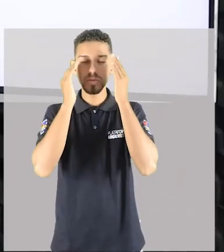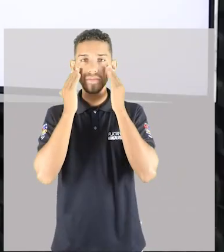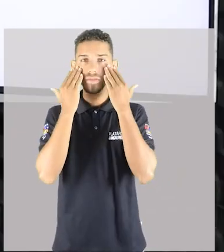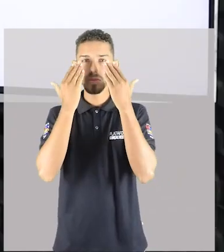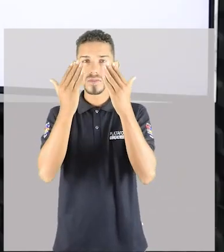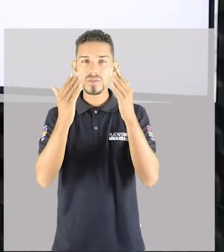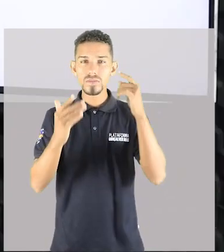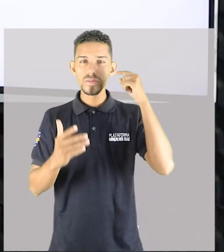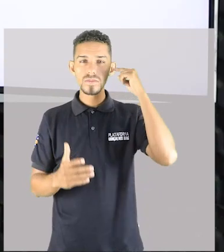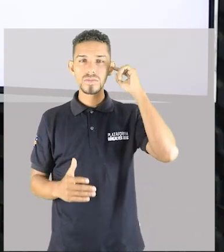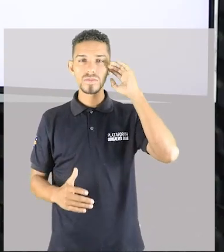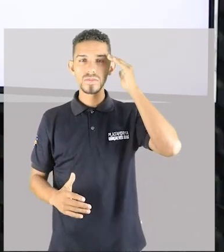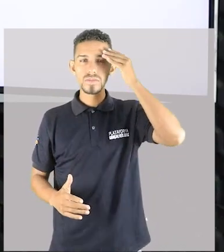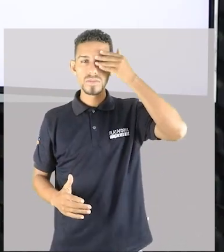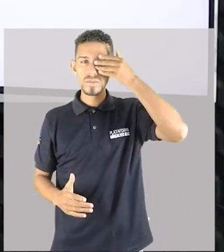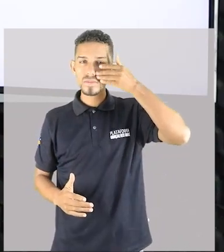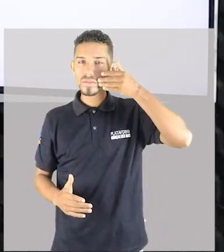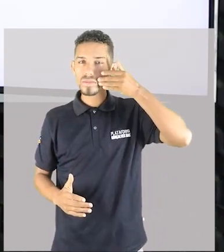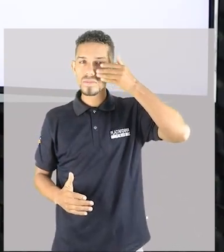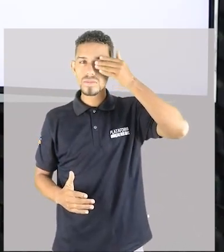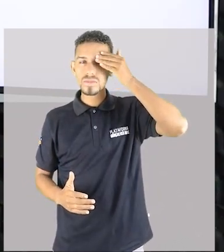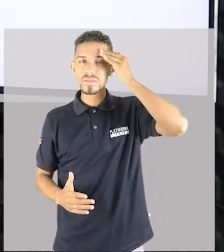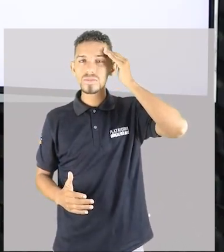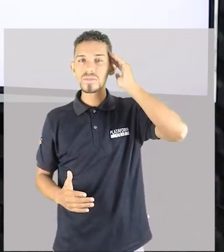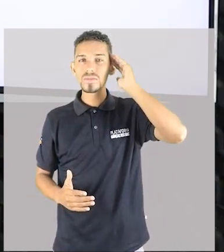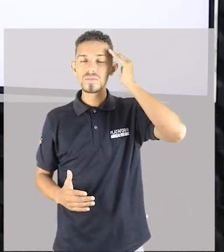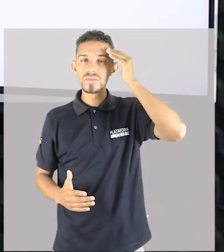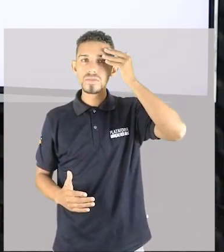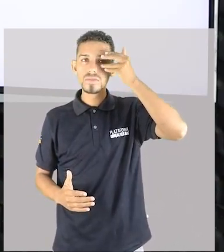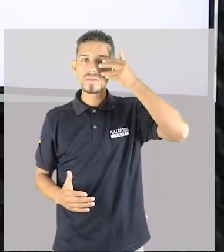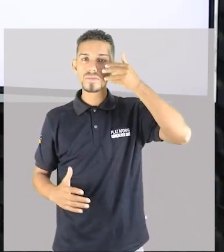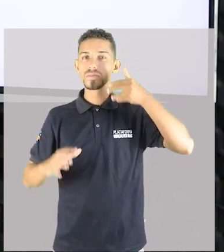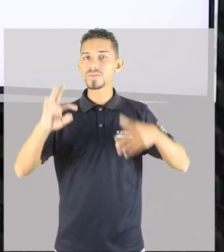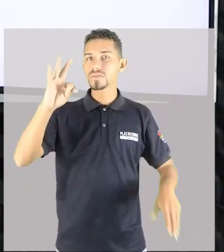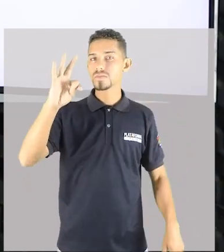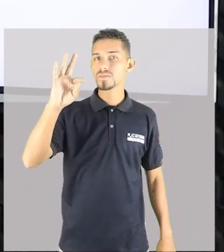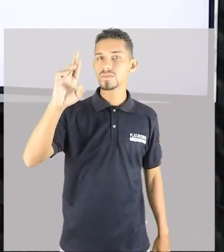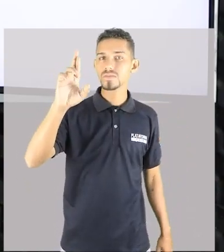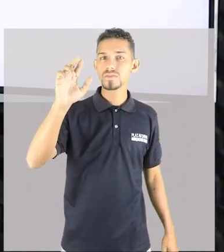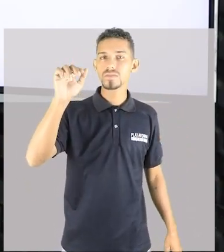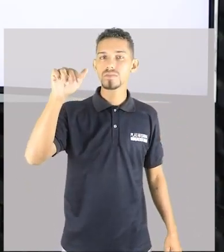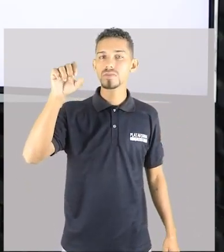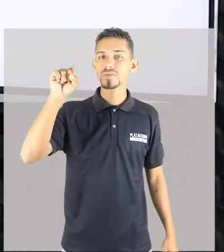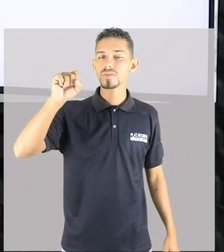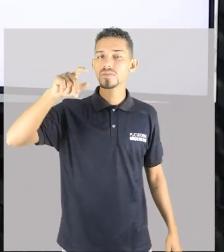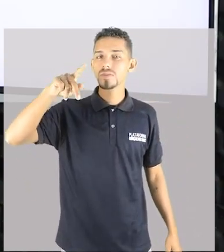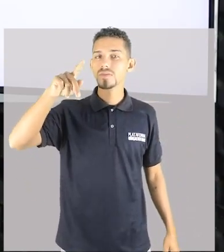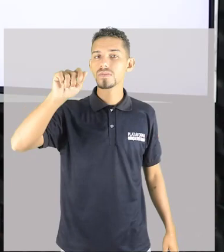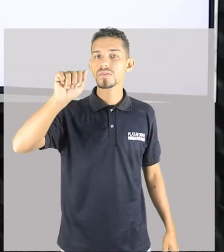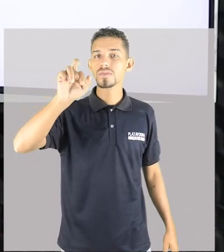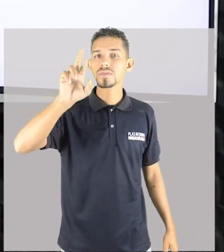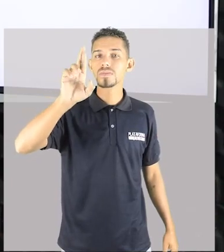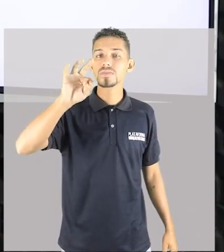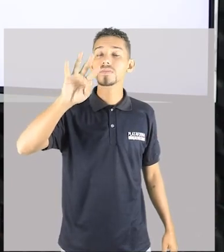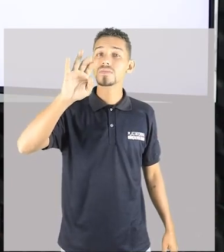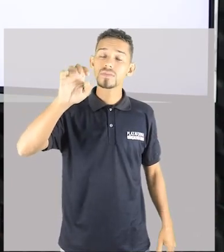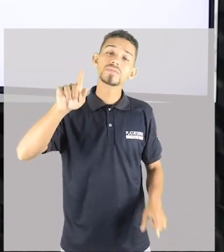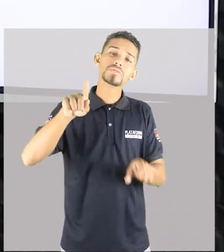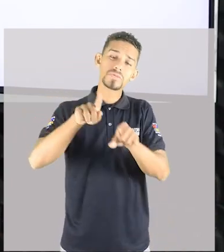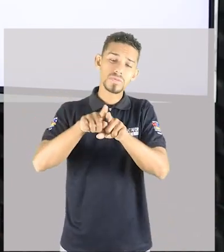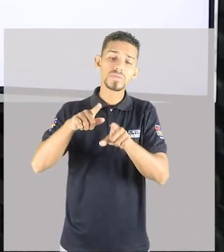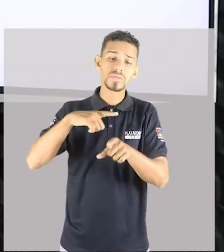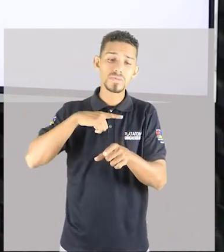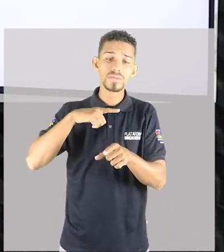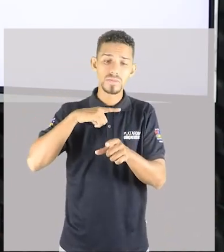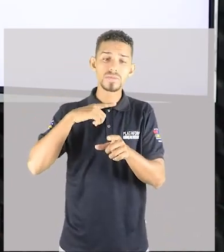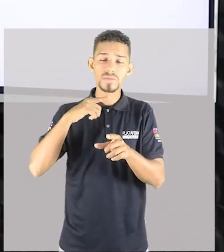olho, você olha a parte bem da frente assim, que é transparente, que é a córnea. Que também existe